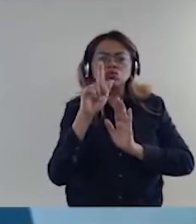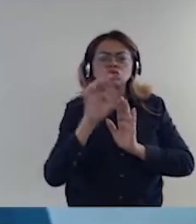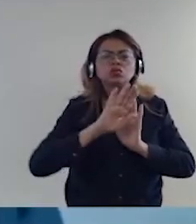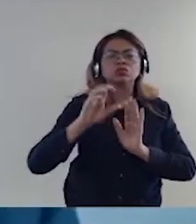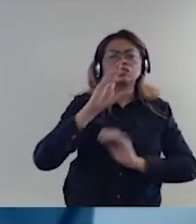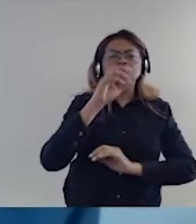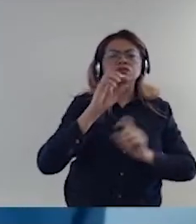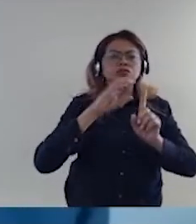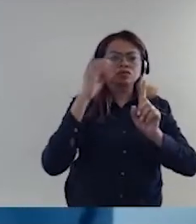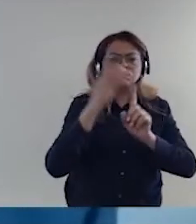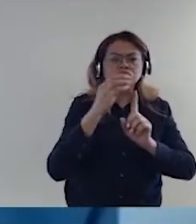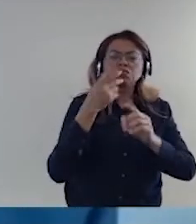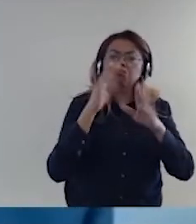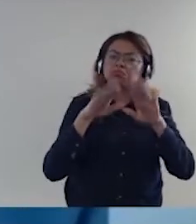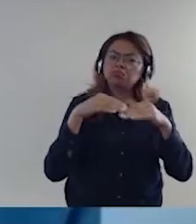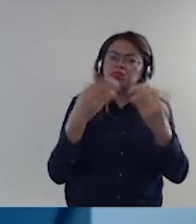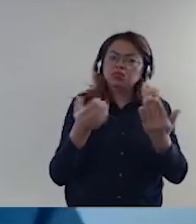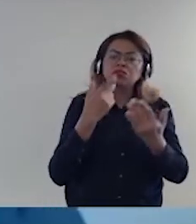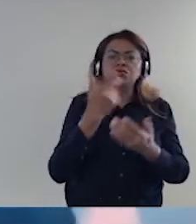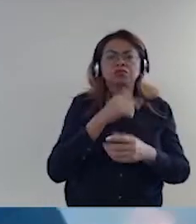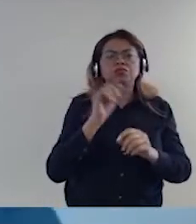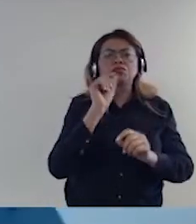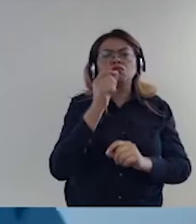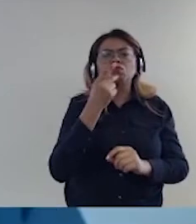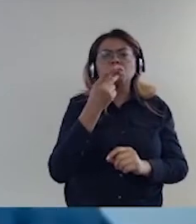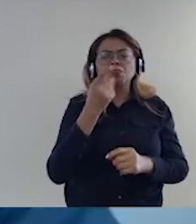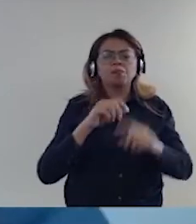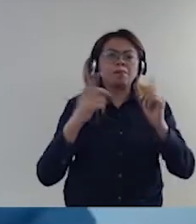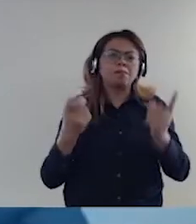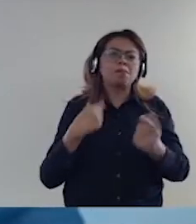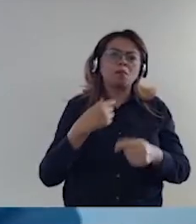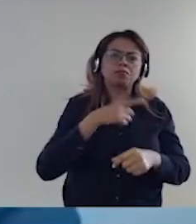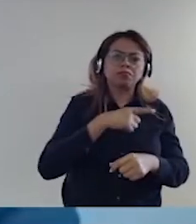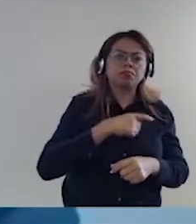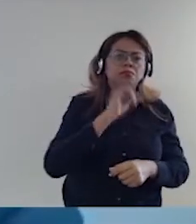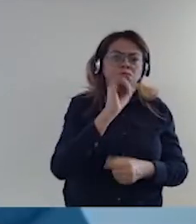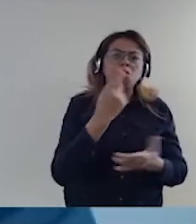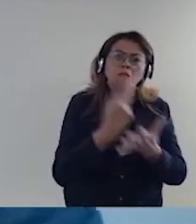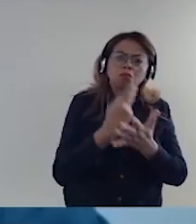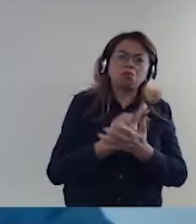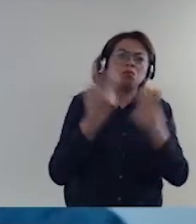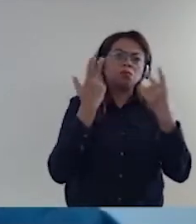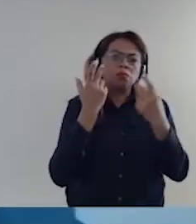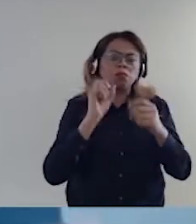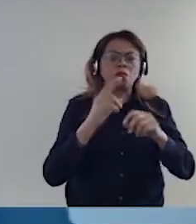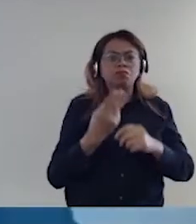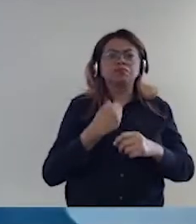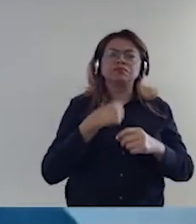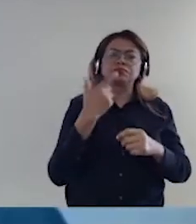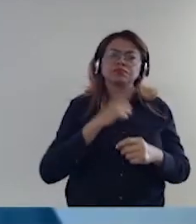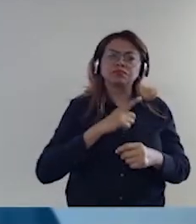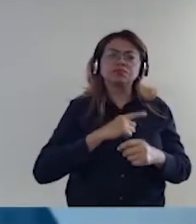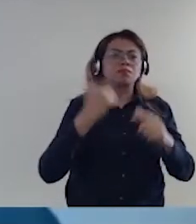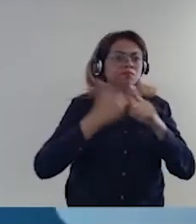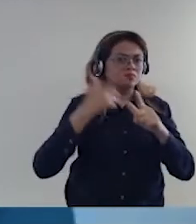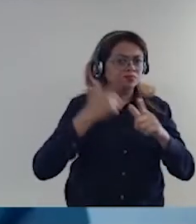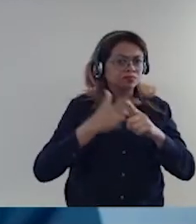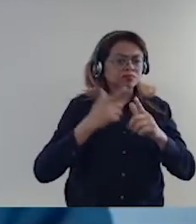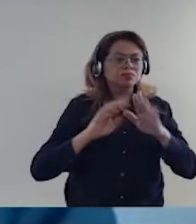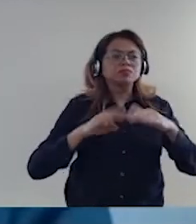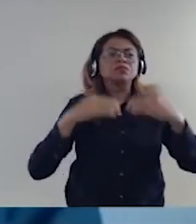requer exatamente os pressupostos que eu aludi. Ora, força maior, ora, onerosidade. Não é possível que, a partir